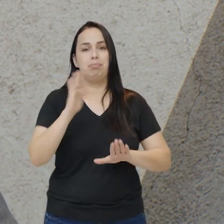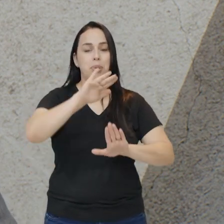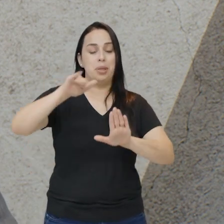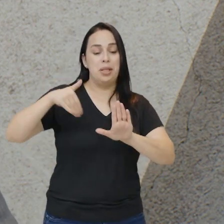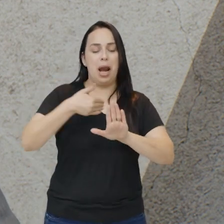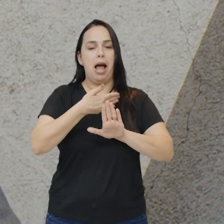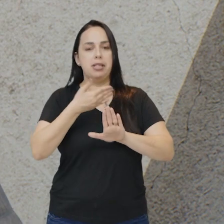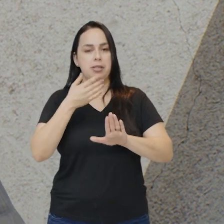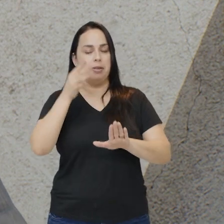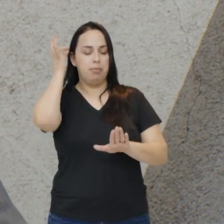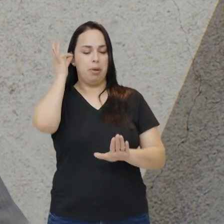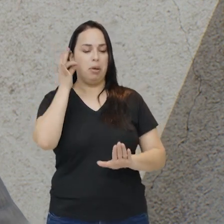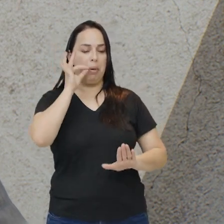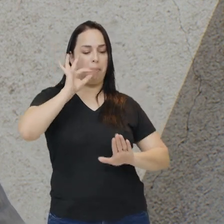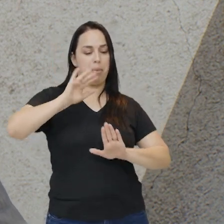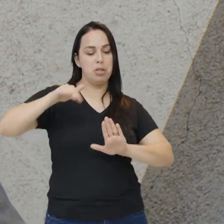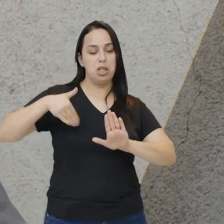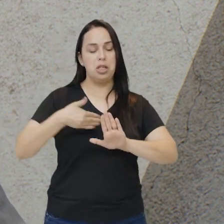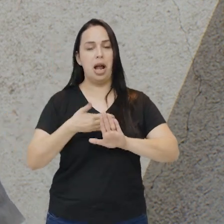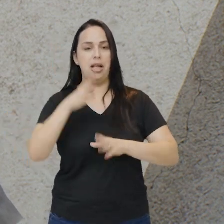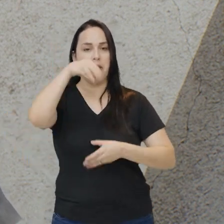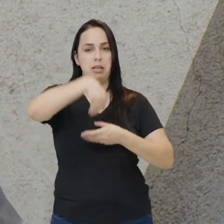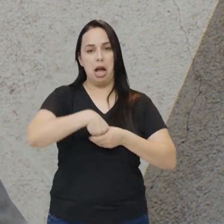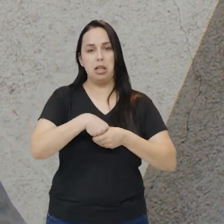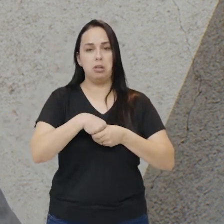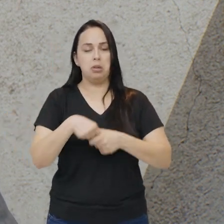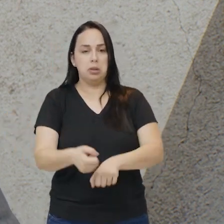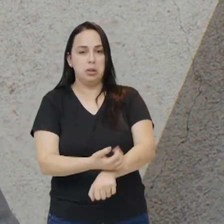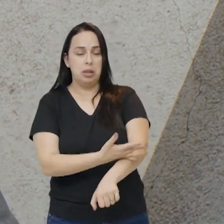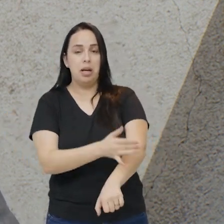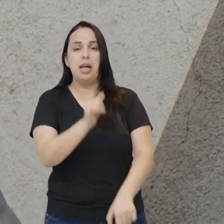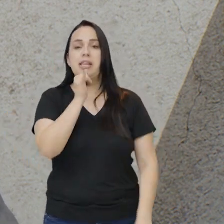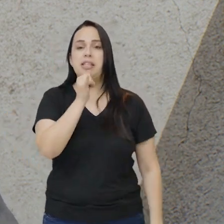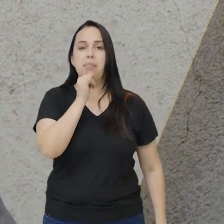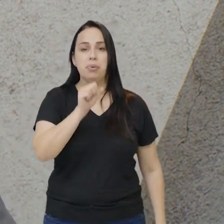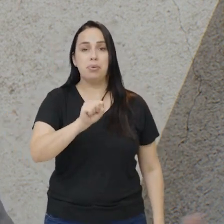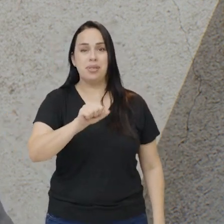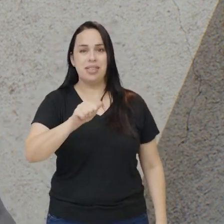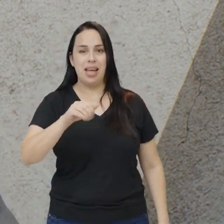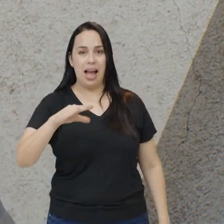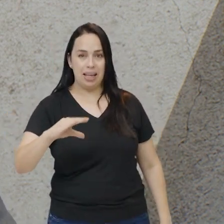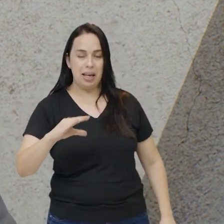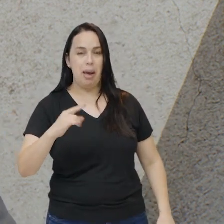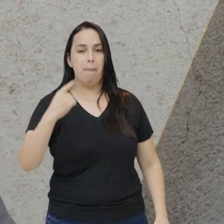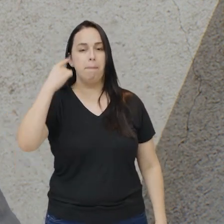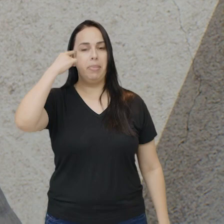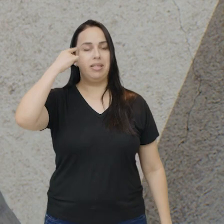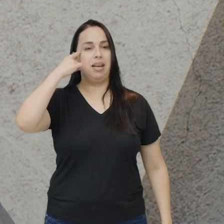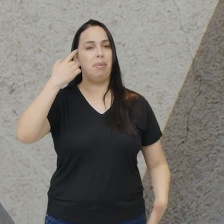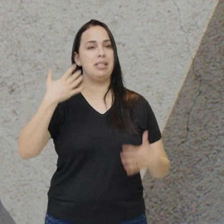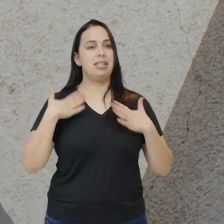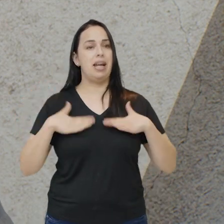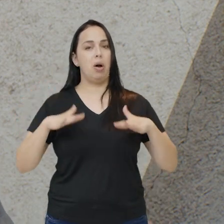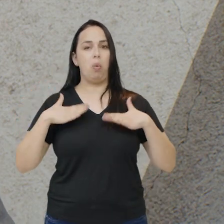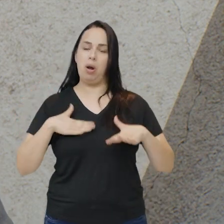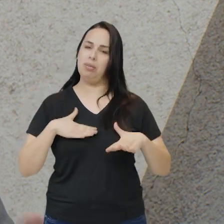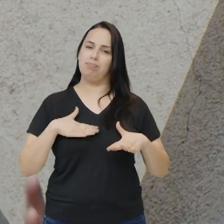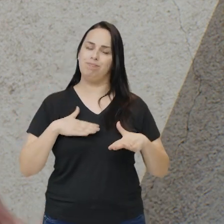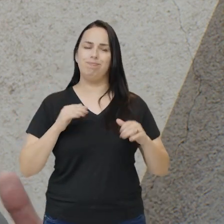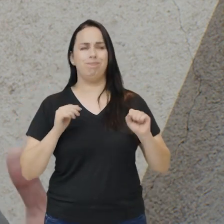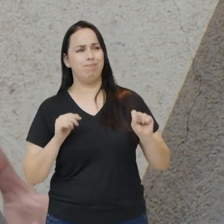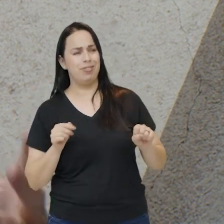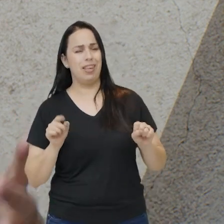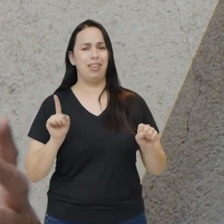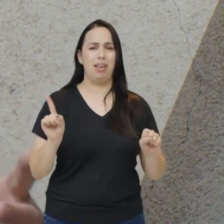envolvida. Não só um atendimento, um saque, por exemplo, seria mais tranquilo emocionalmente falando? Sim e não, porque